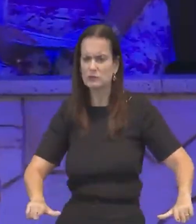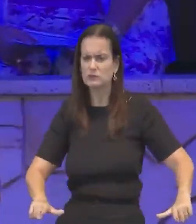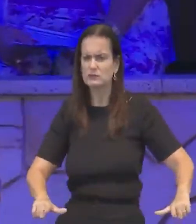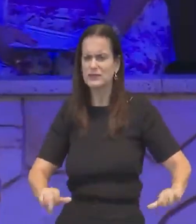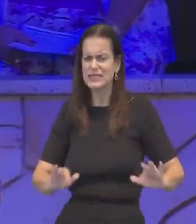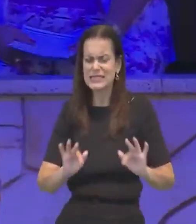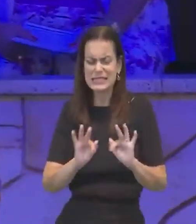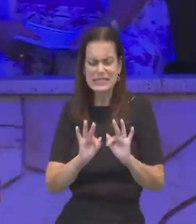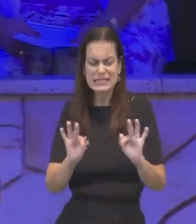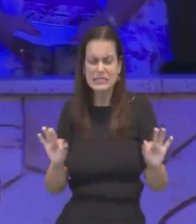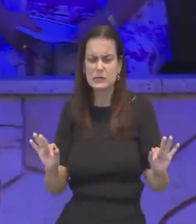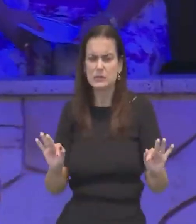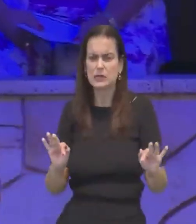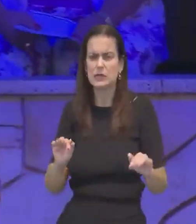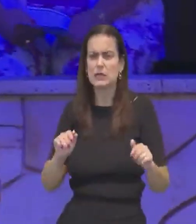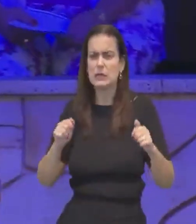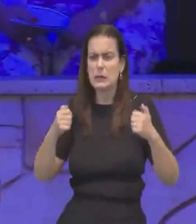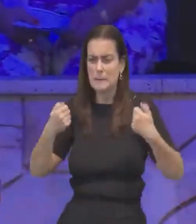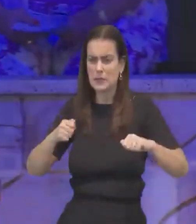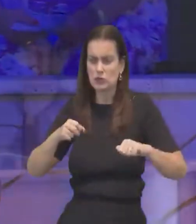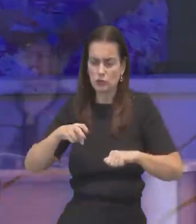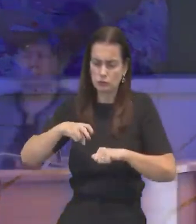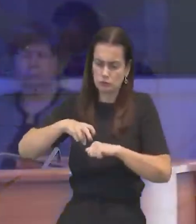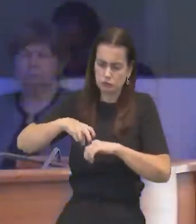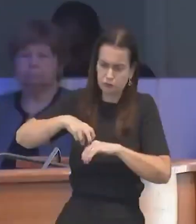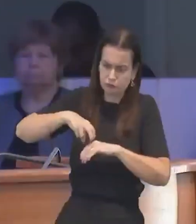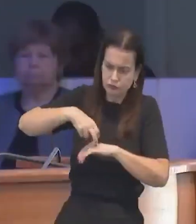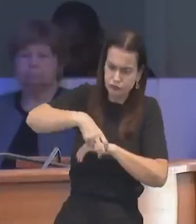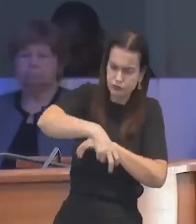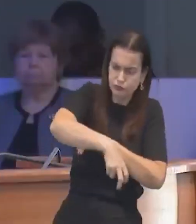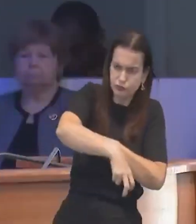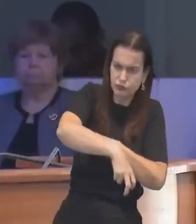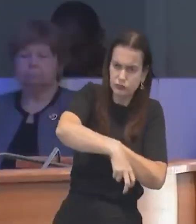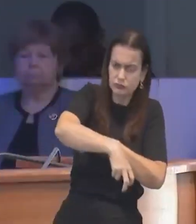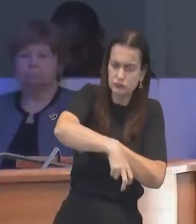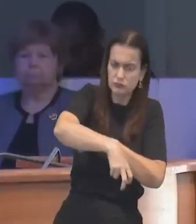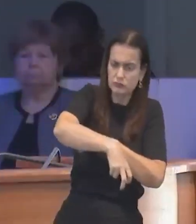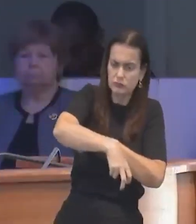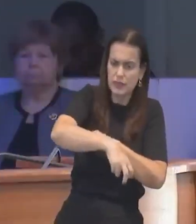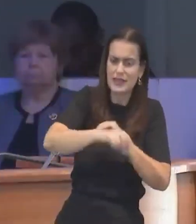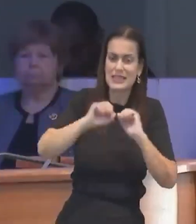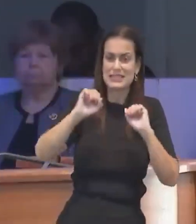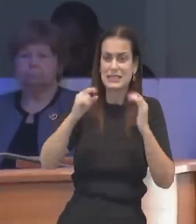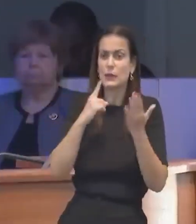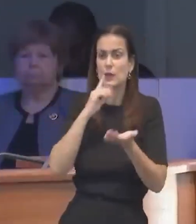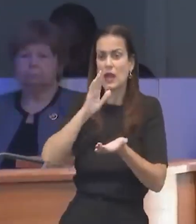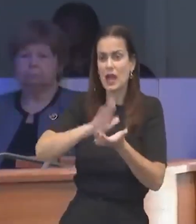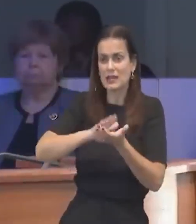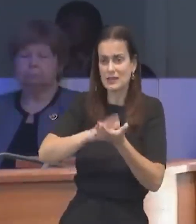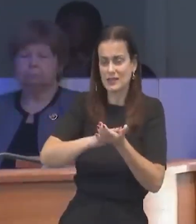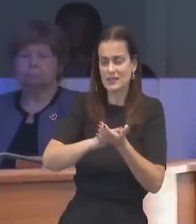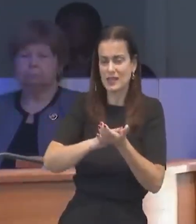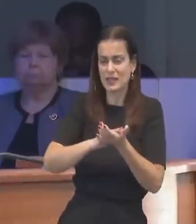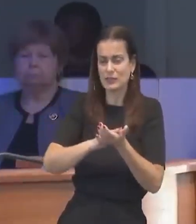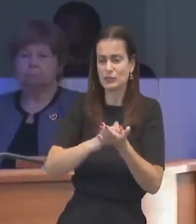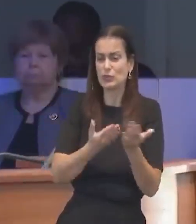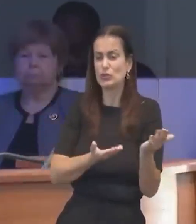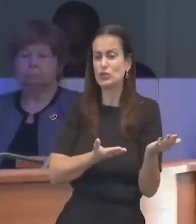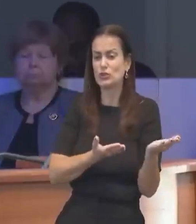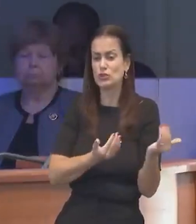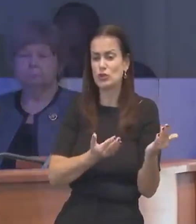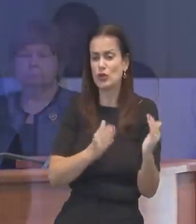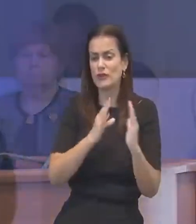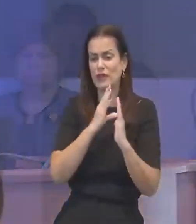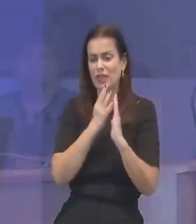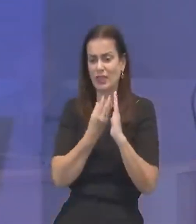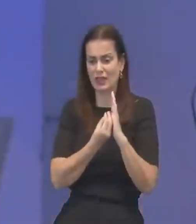Precisei descer uma ladeira, um barranco, como a gente fala em Minas Gerais, para celebrar o aniversário de um adolescente de nossa igreja. Era